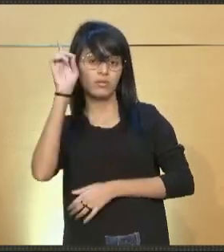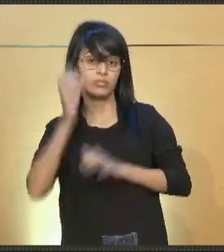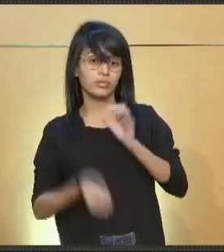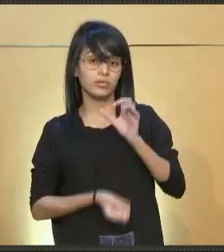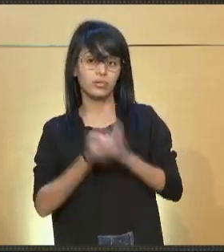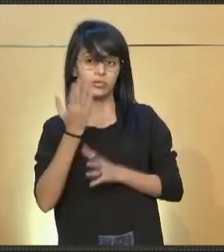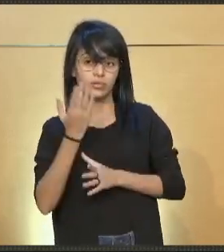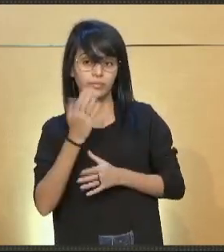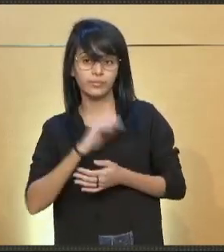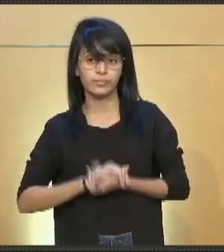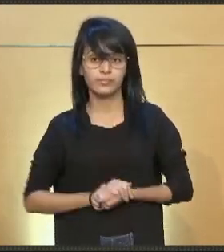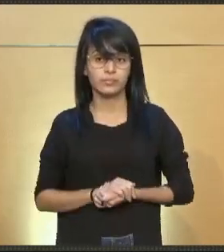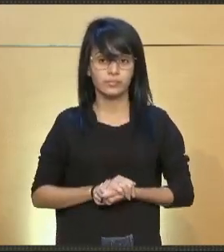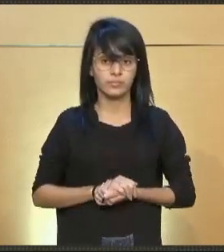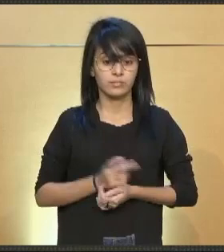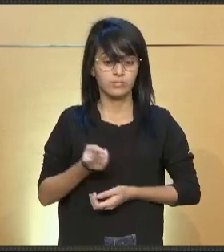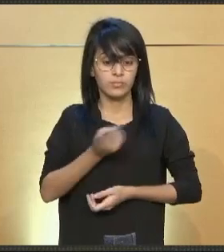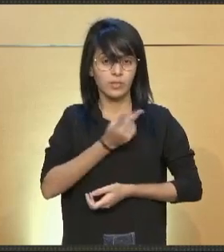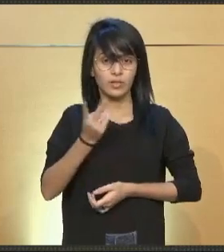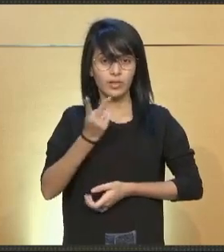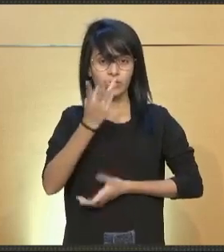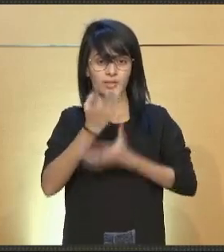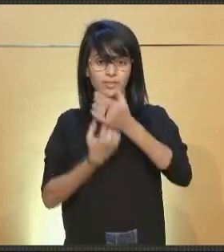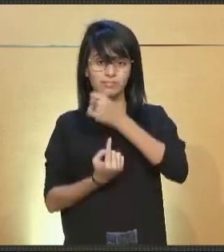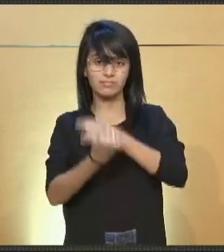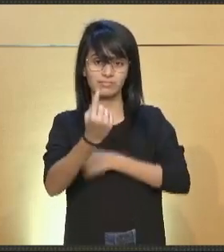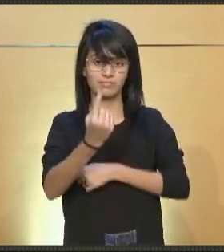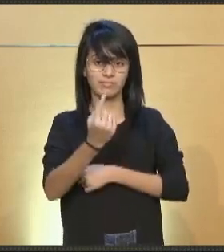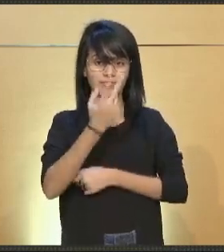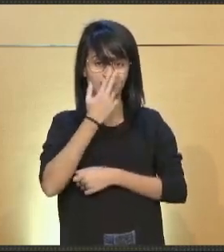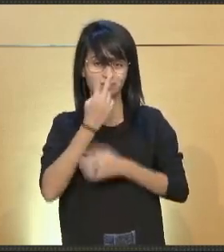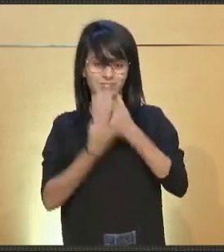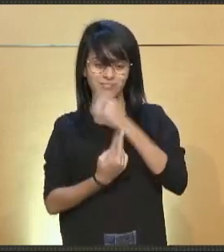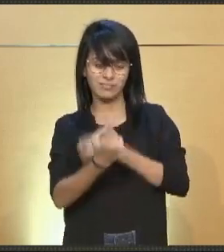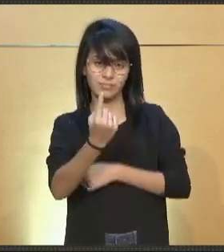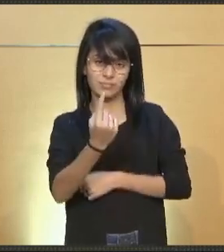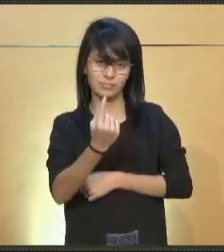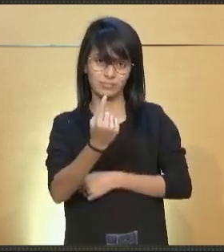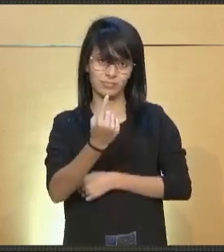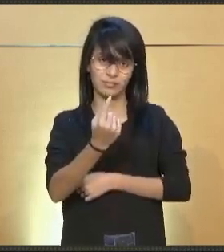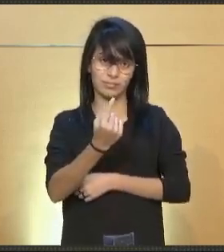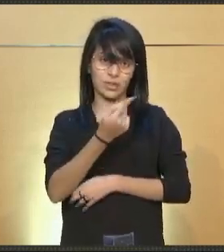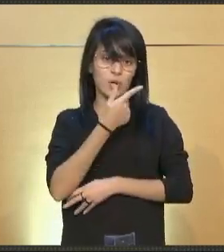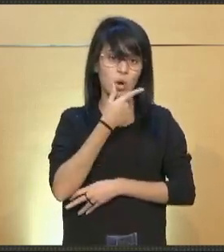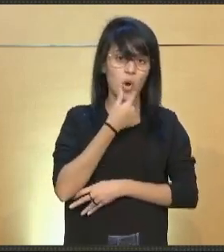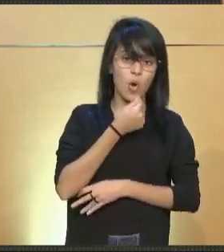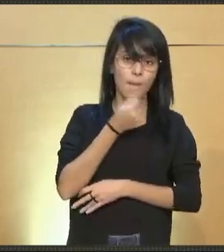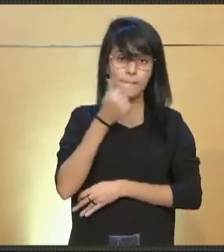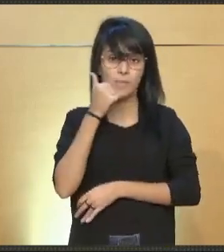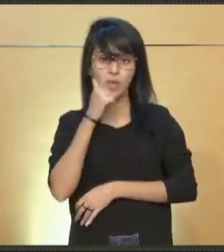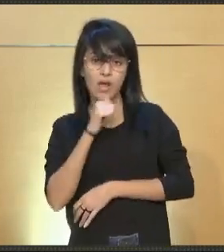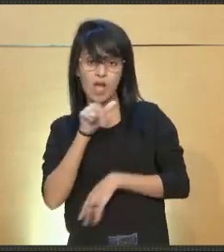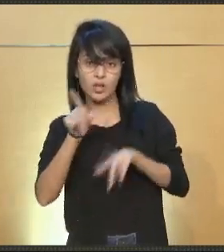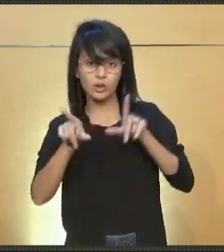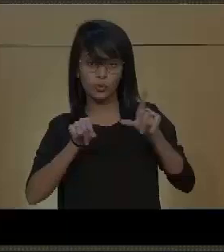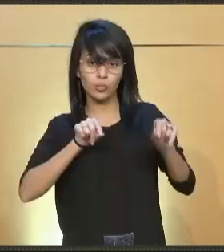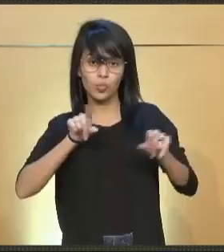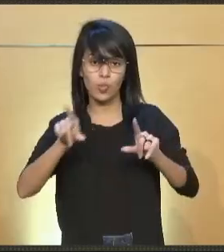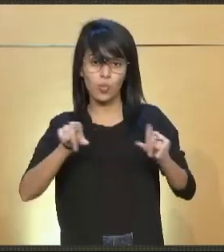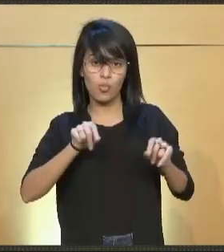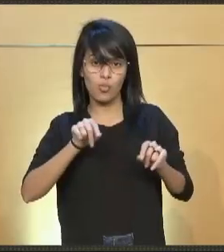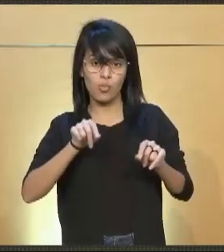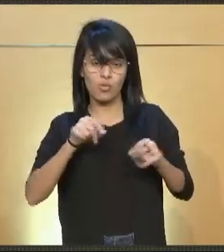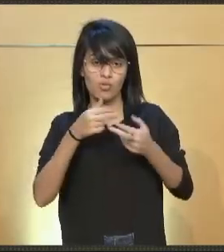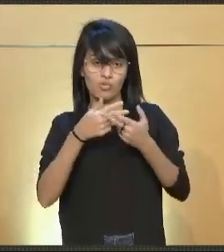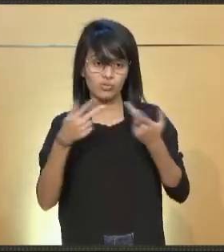e ambos tornaram-se uma só carne. Ser homem ou ser mulher não é escolha. Essa questão do gênero